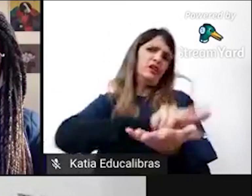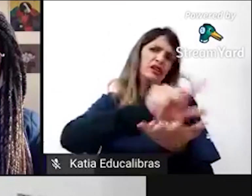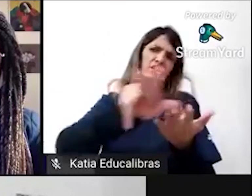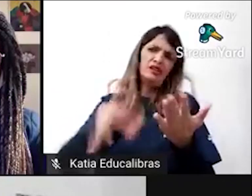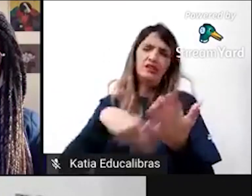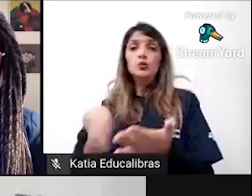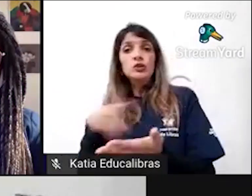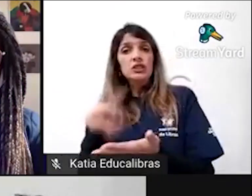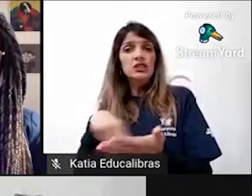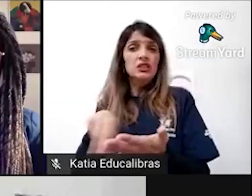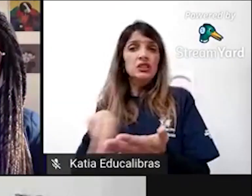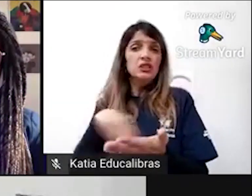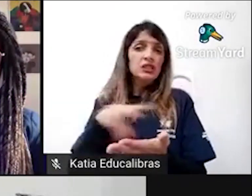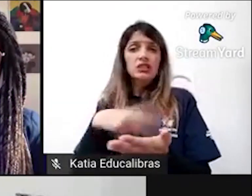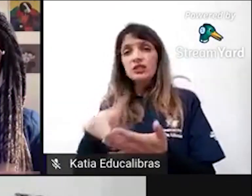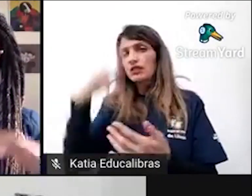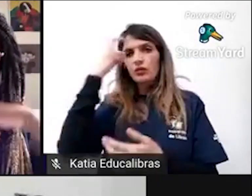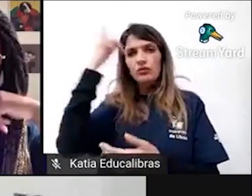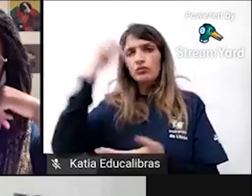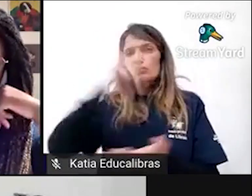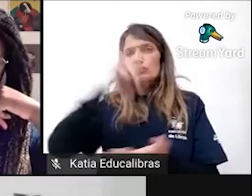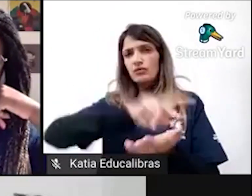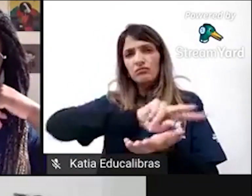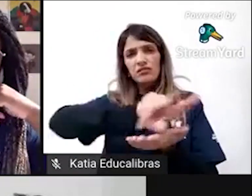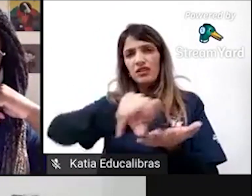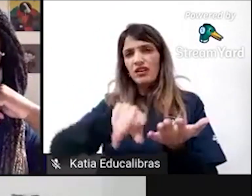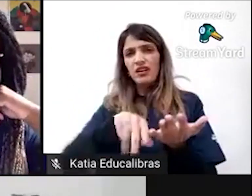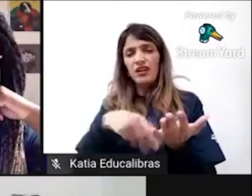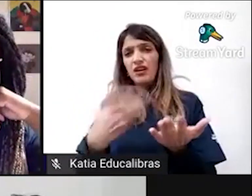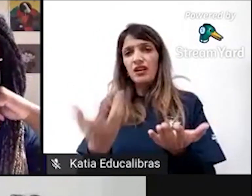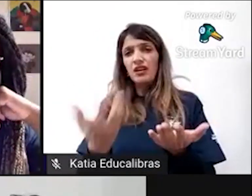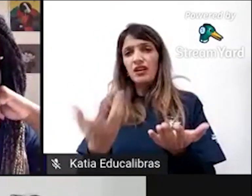do seu modo de viver, que é tão bonito,